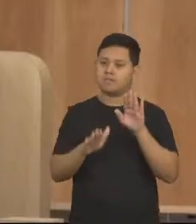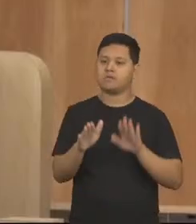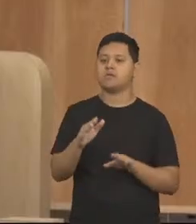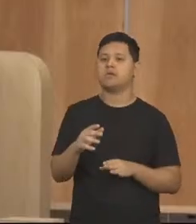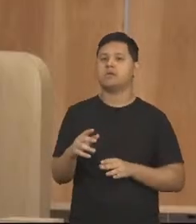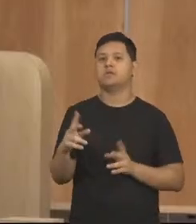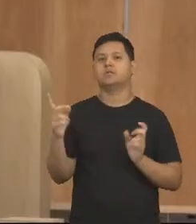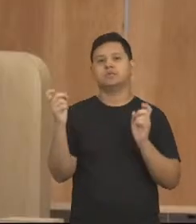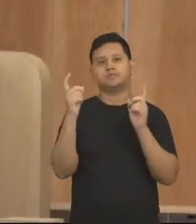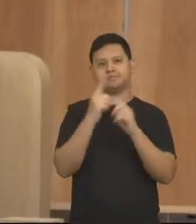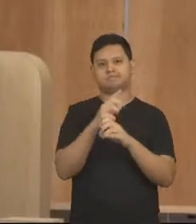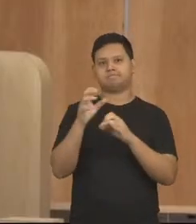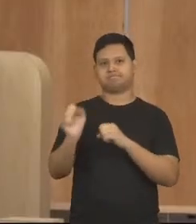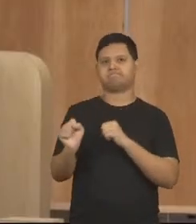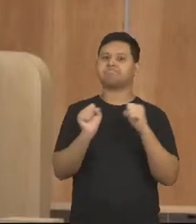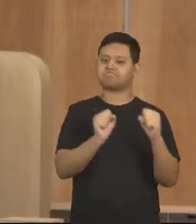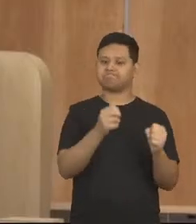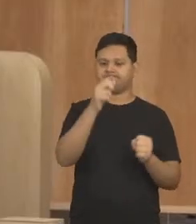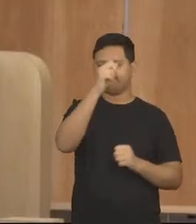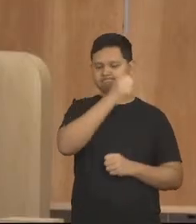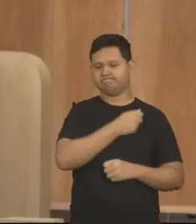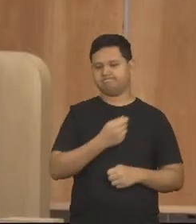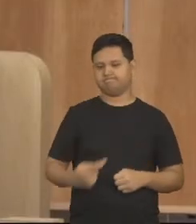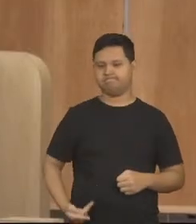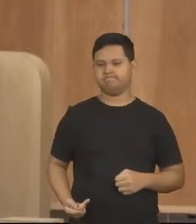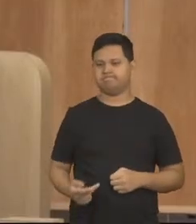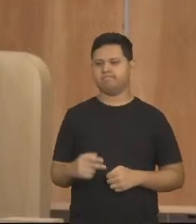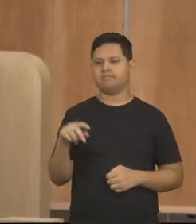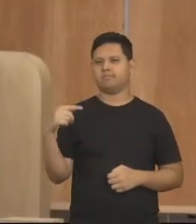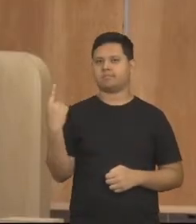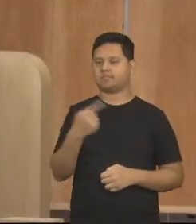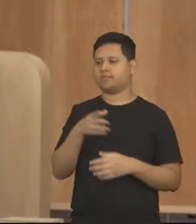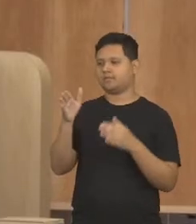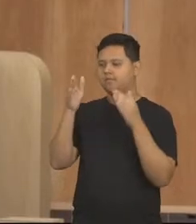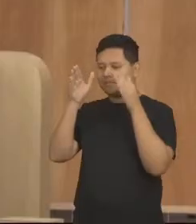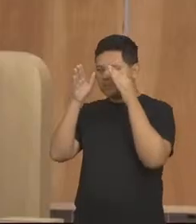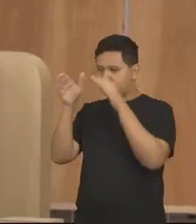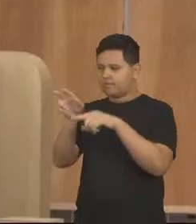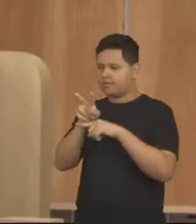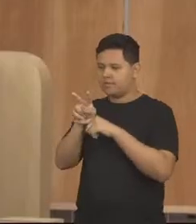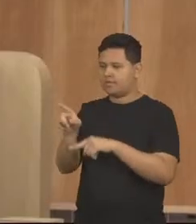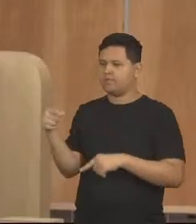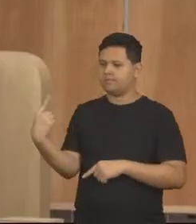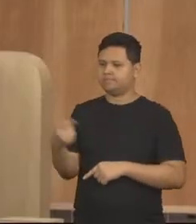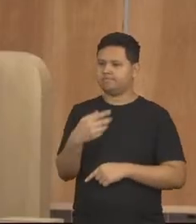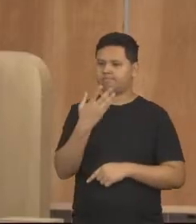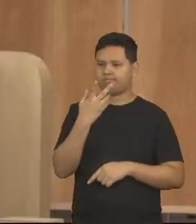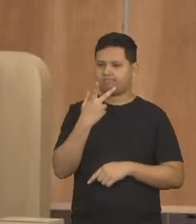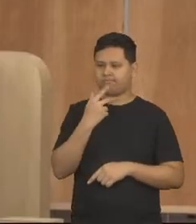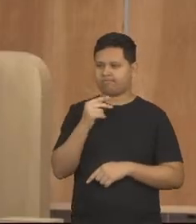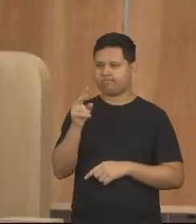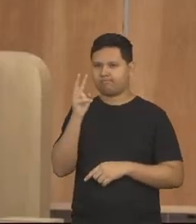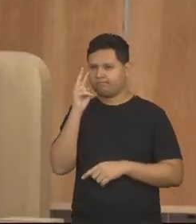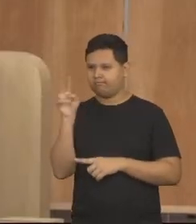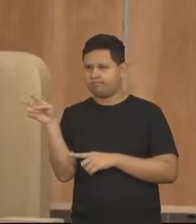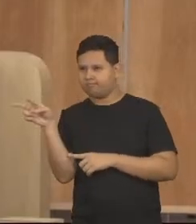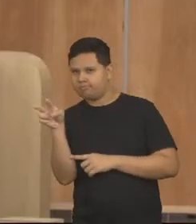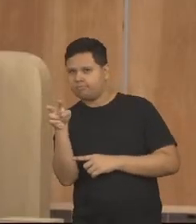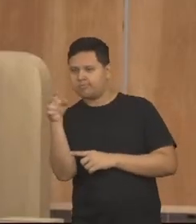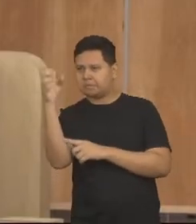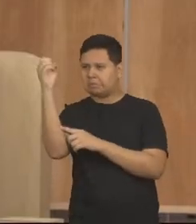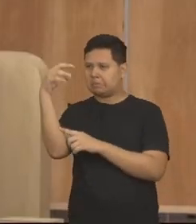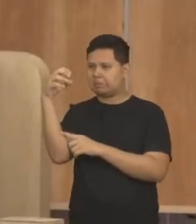poder público em dar uma maior atenção para as nossas crianças. A gente passa nos semáforos, a gente vê que só